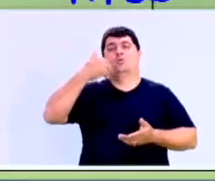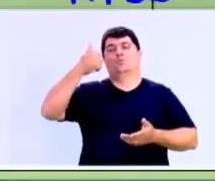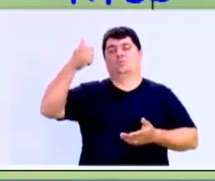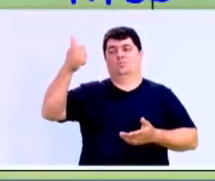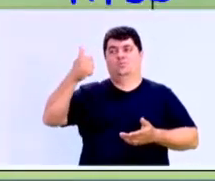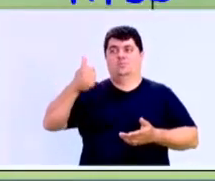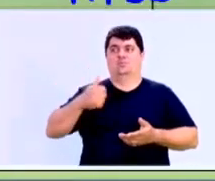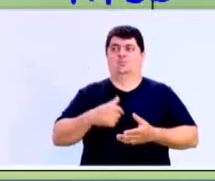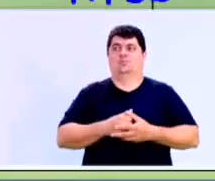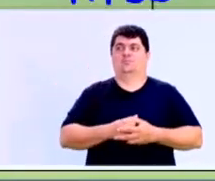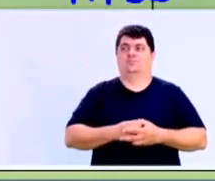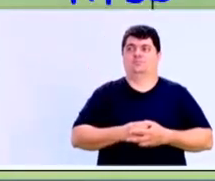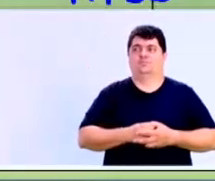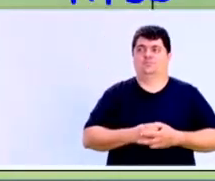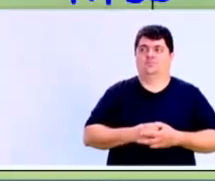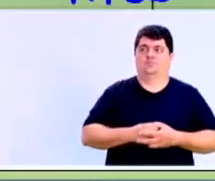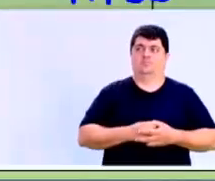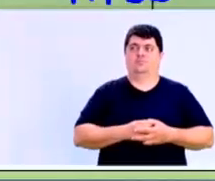Melhorou.